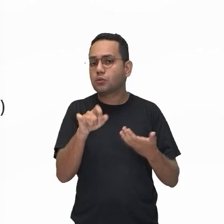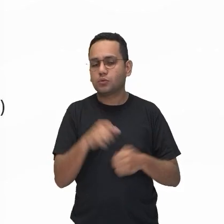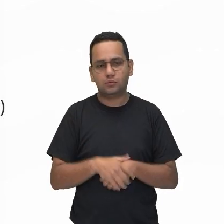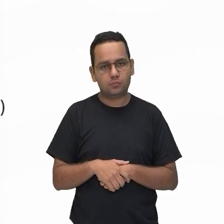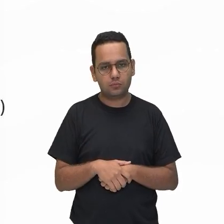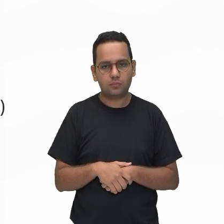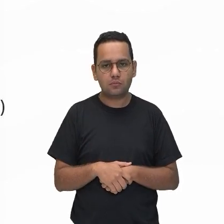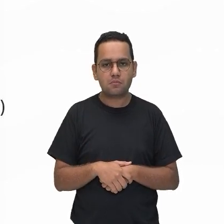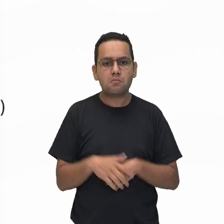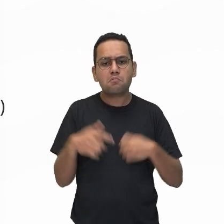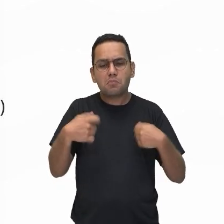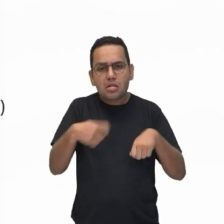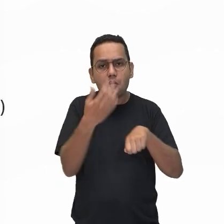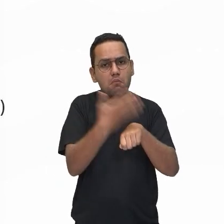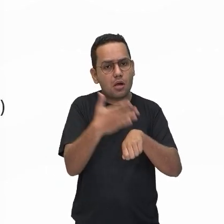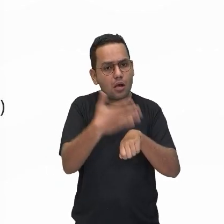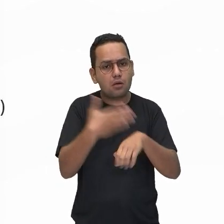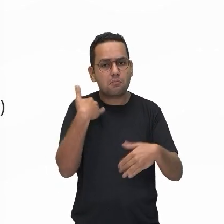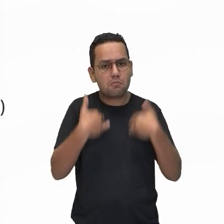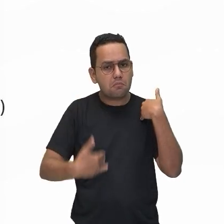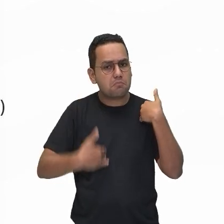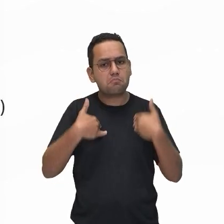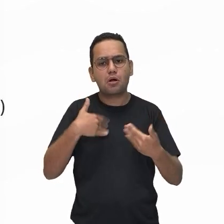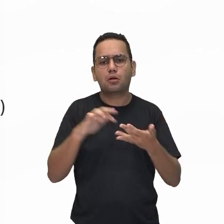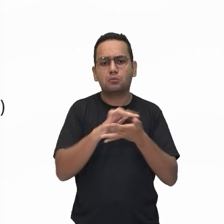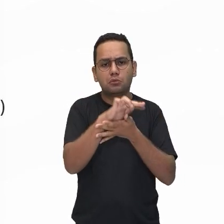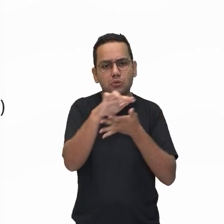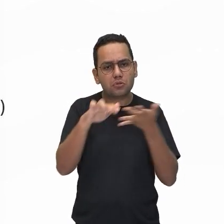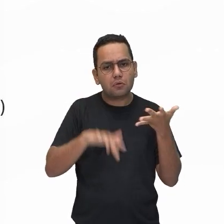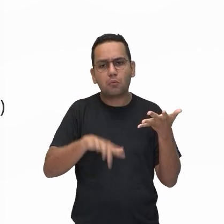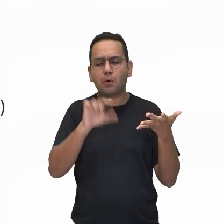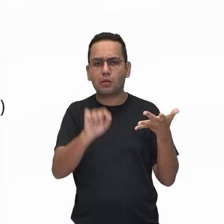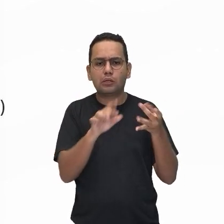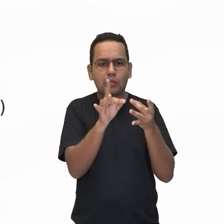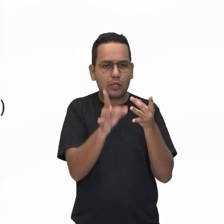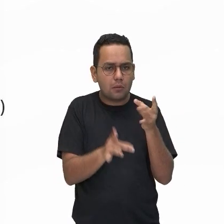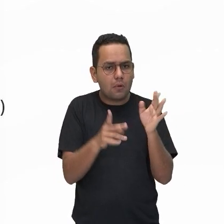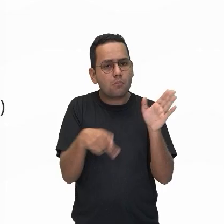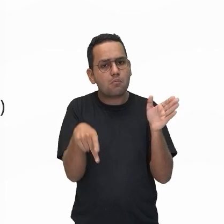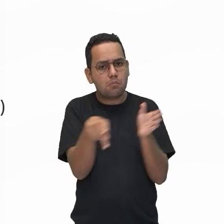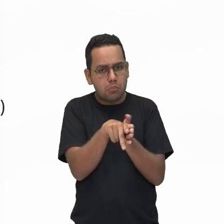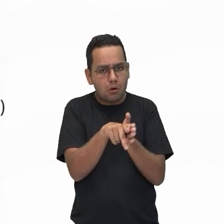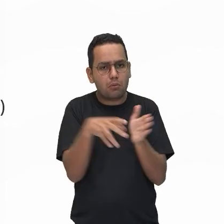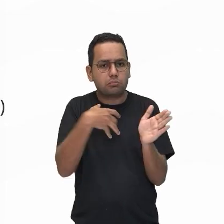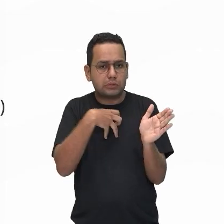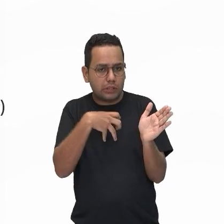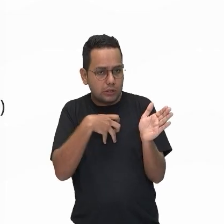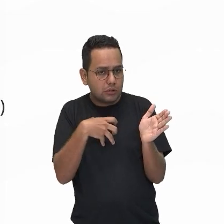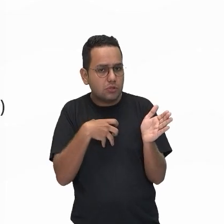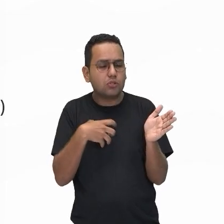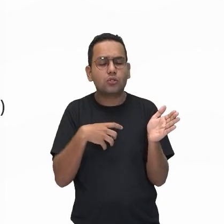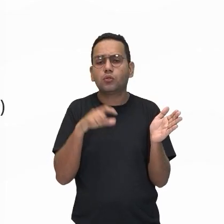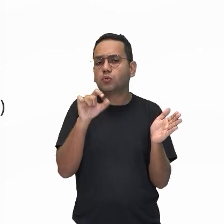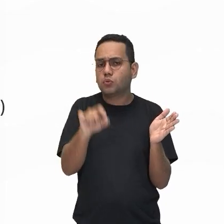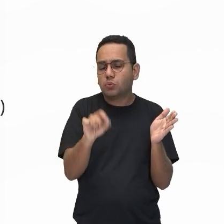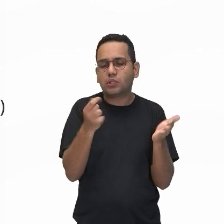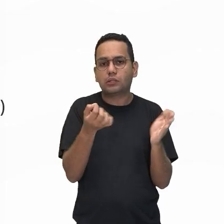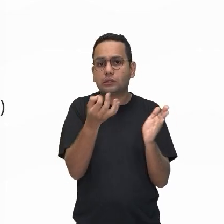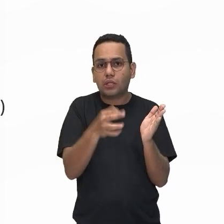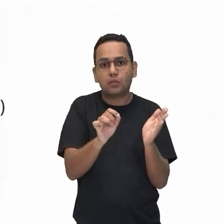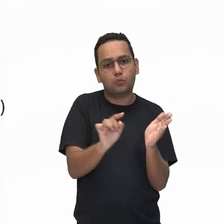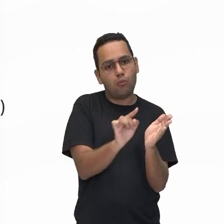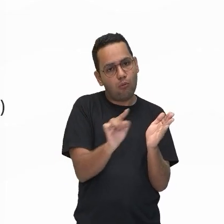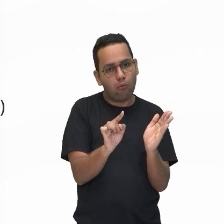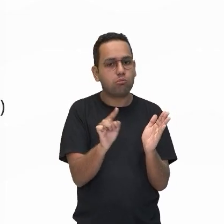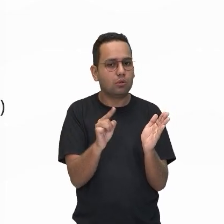de experimentação corporal centradas nas perícias e proezas provocadas pelas situações de imprevisibilidade que